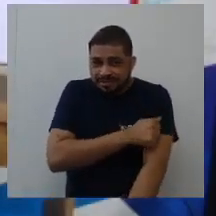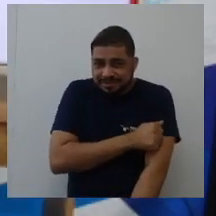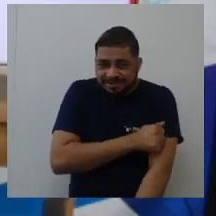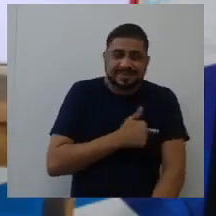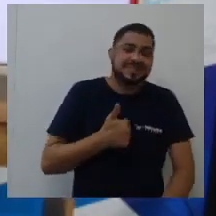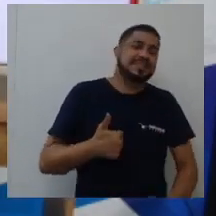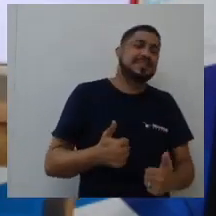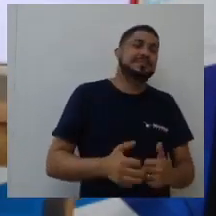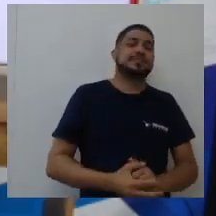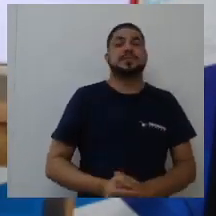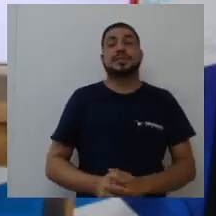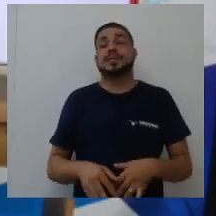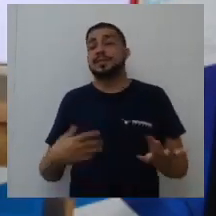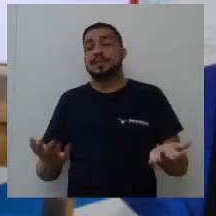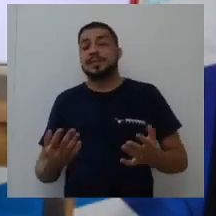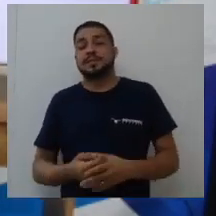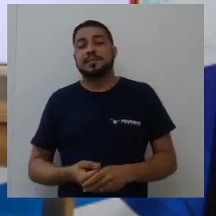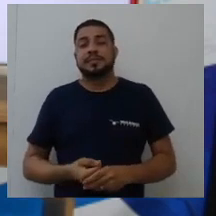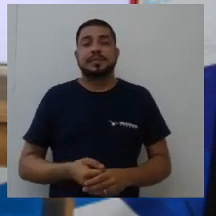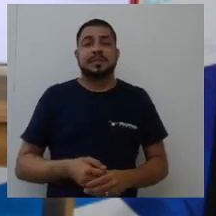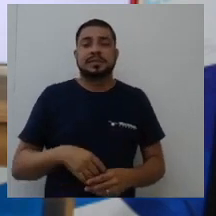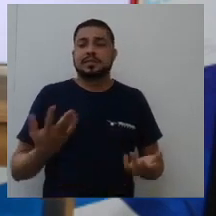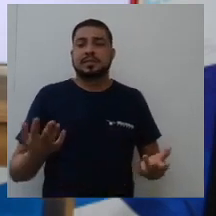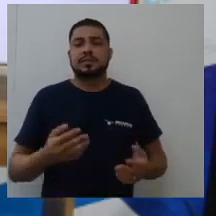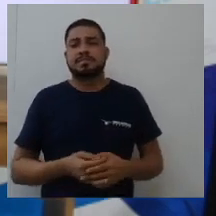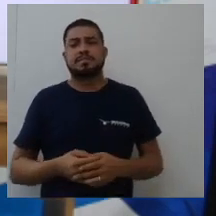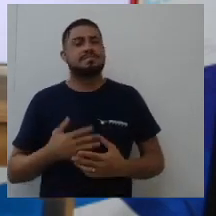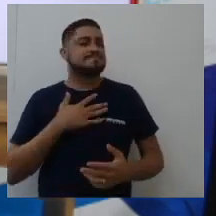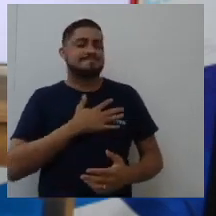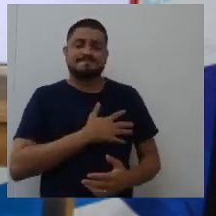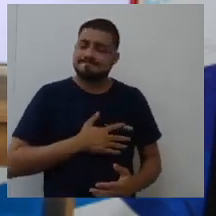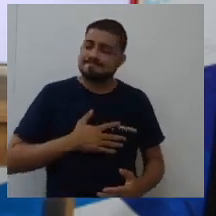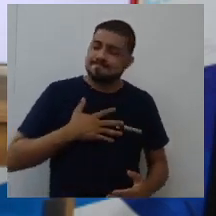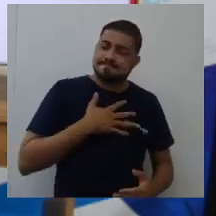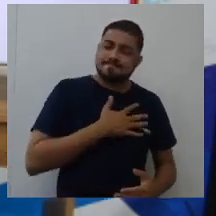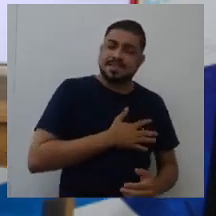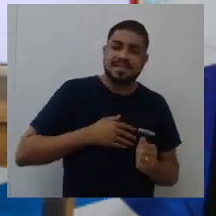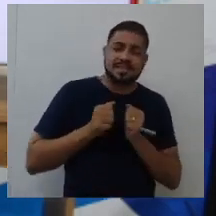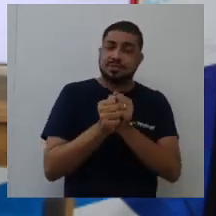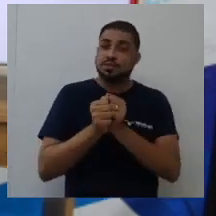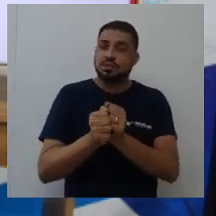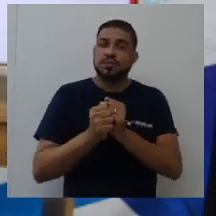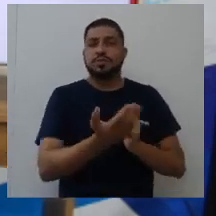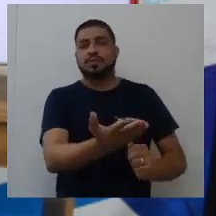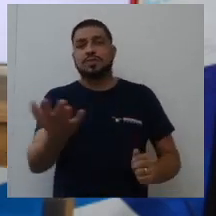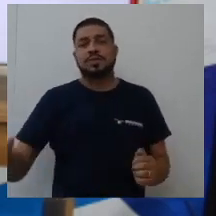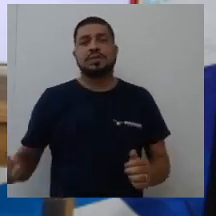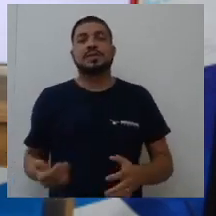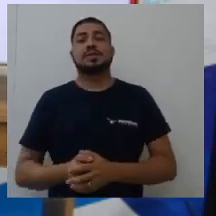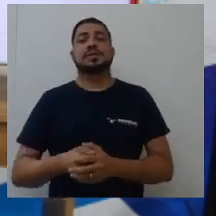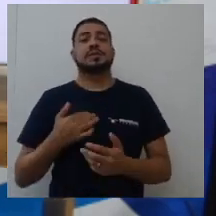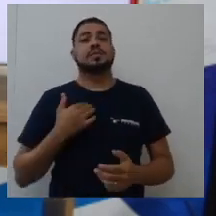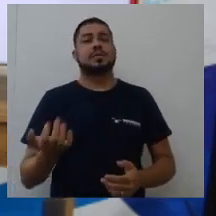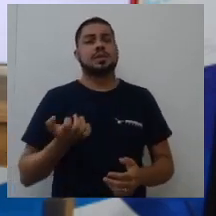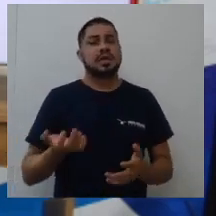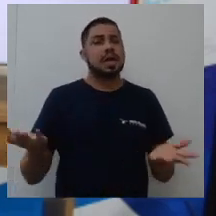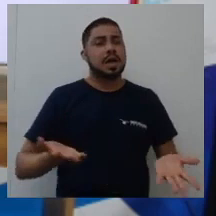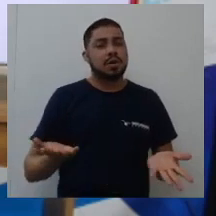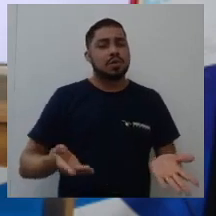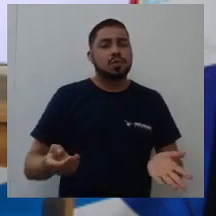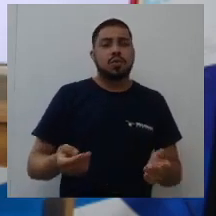agora? Pois é, galera, ó, seguinte aí, meu irmão, prazerzão tá com vocês aí, tá bom? E eu queria abrir agora